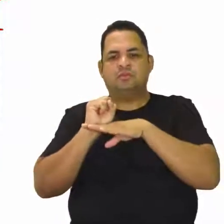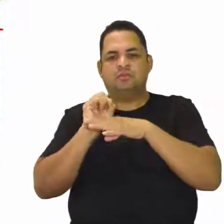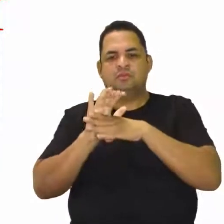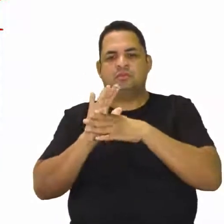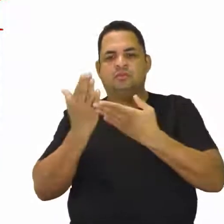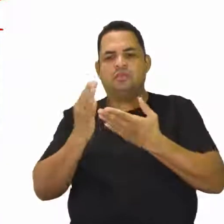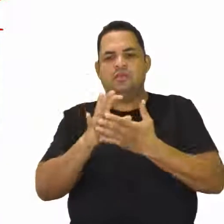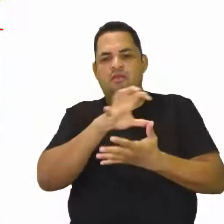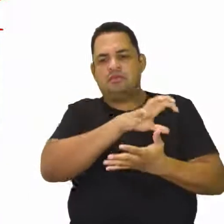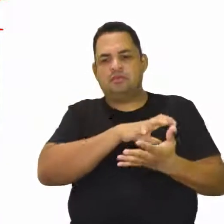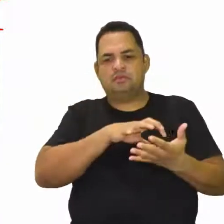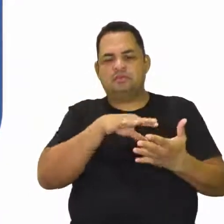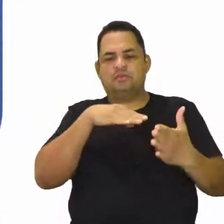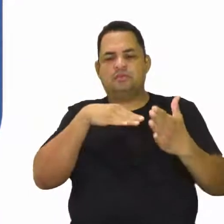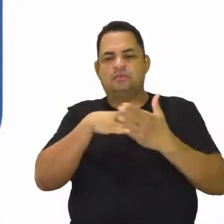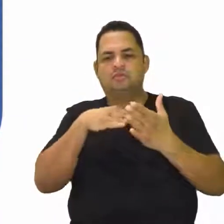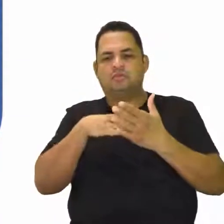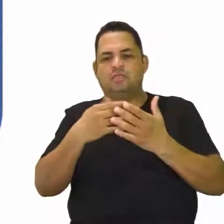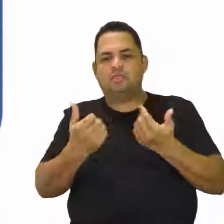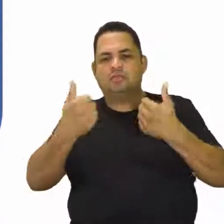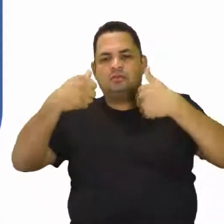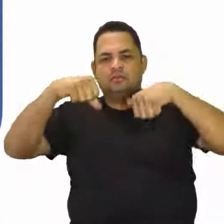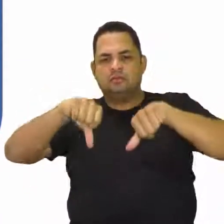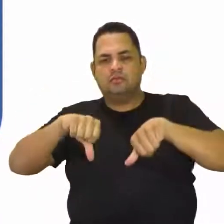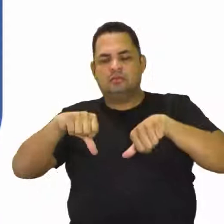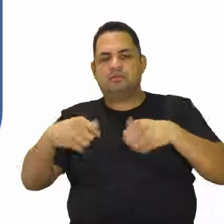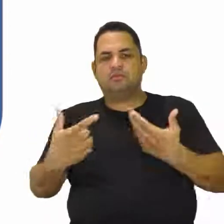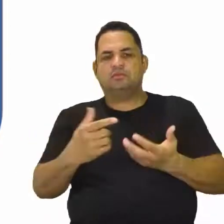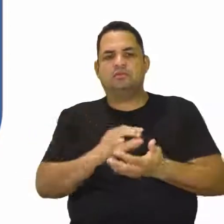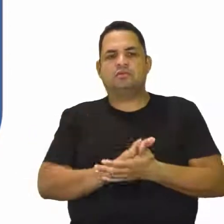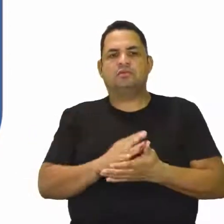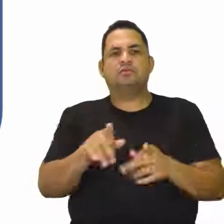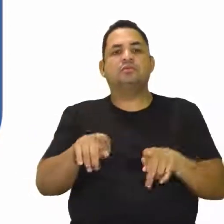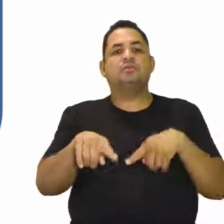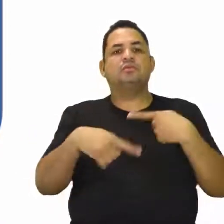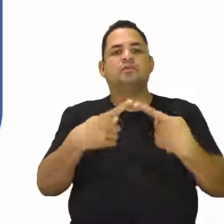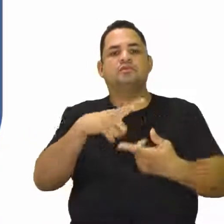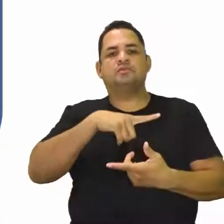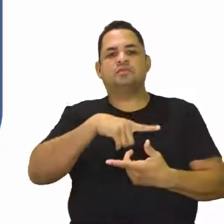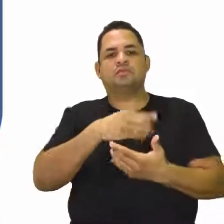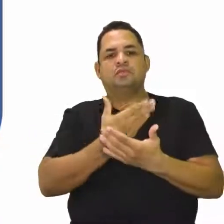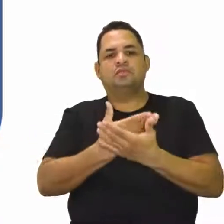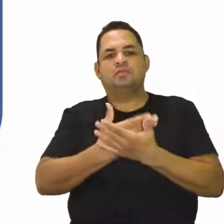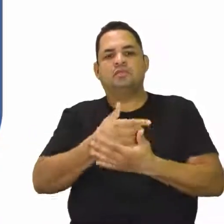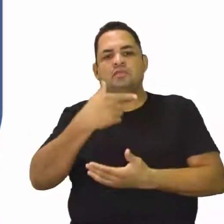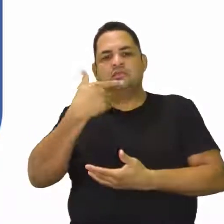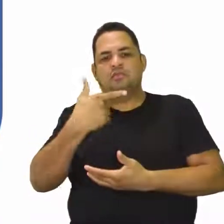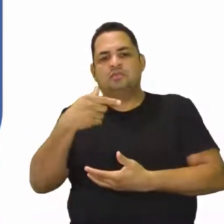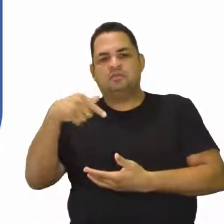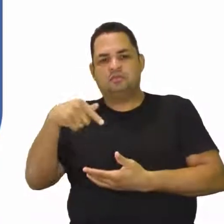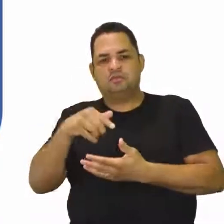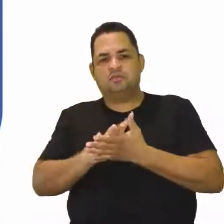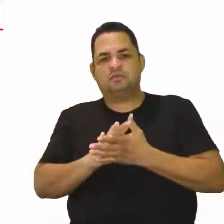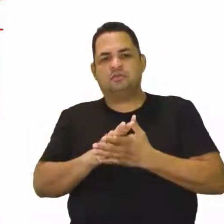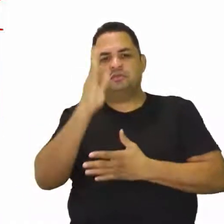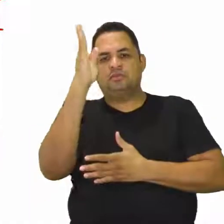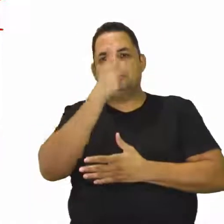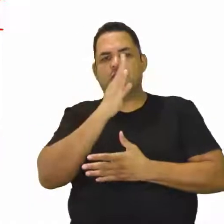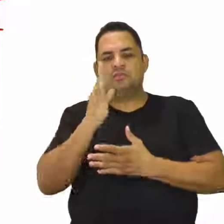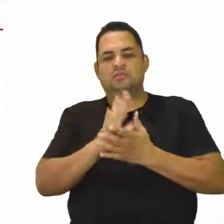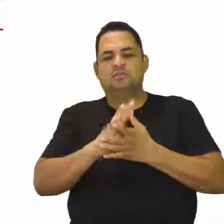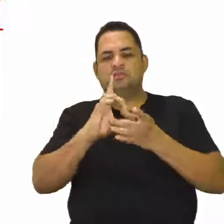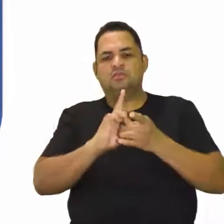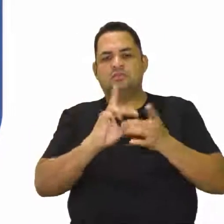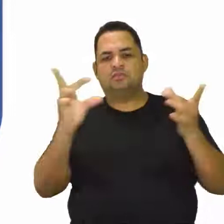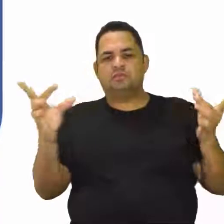a Crise. E aí, na sequência, temos a aula 27, o Brasil Democrático. Veja aí,